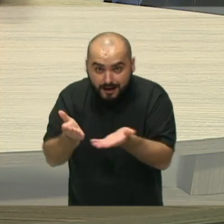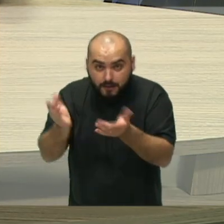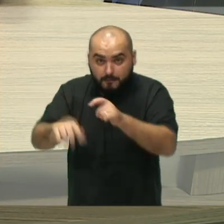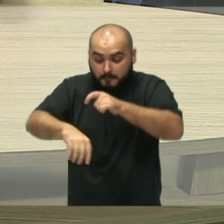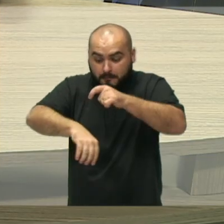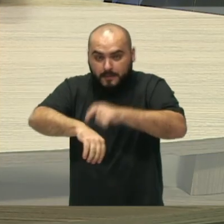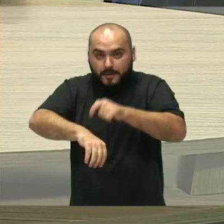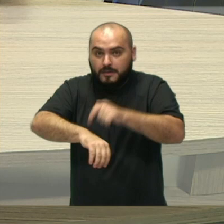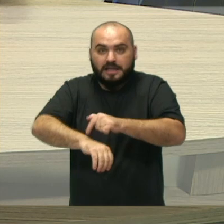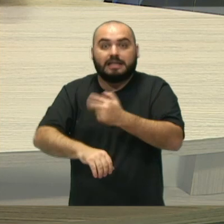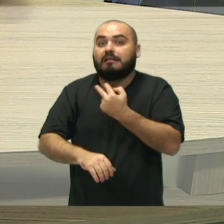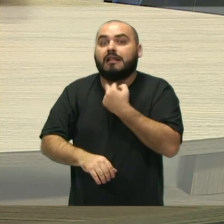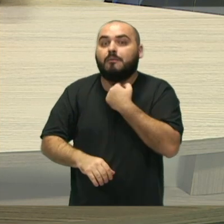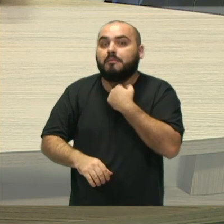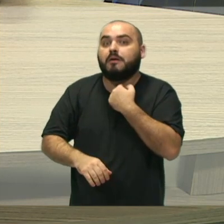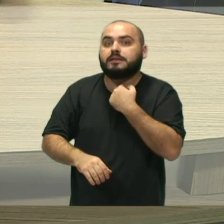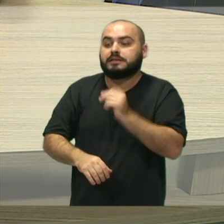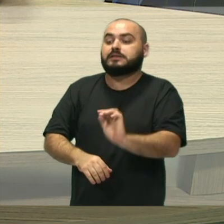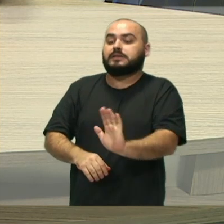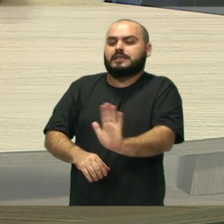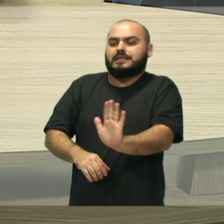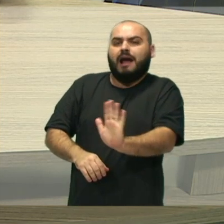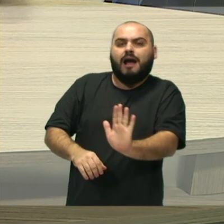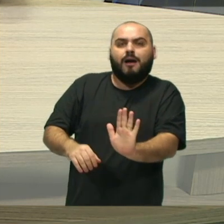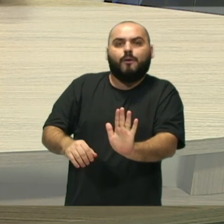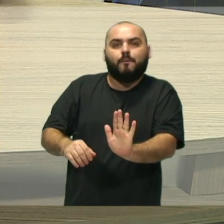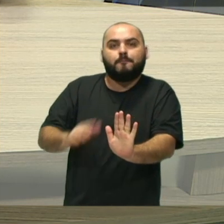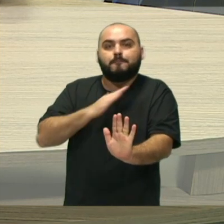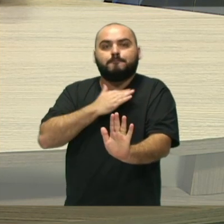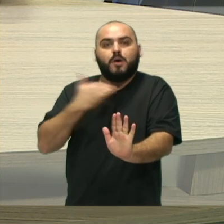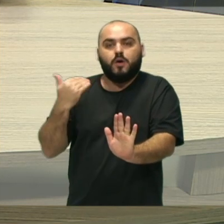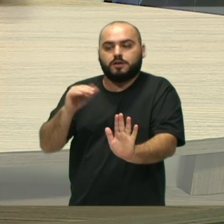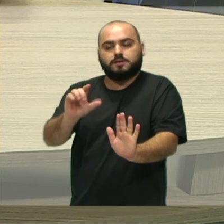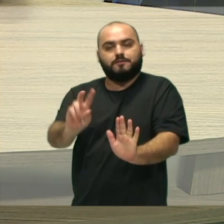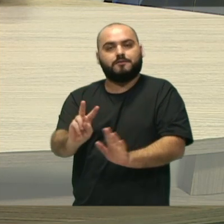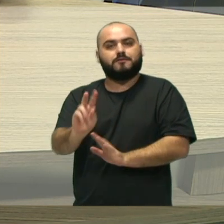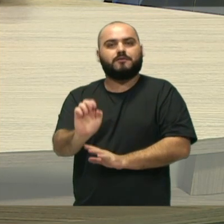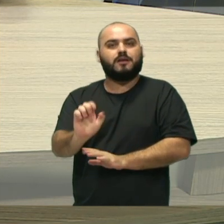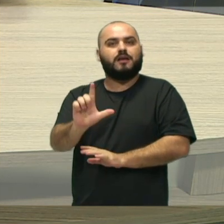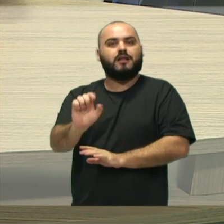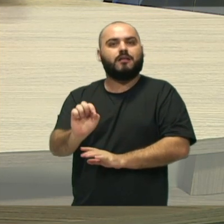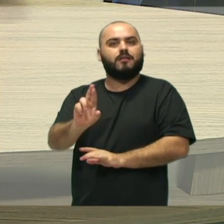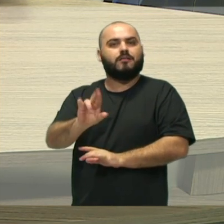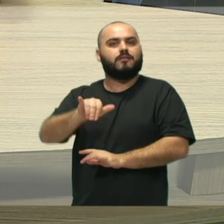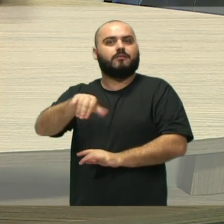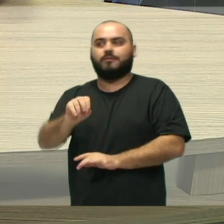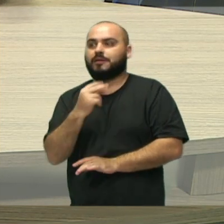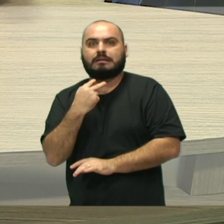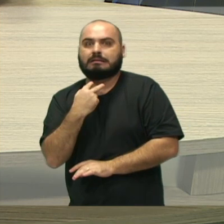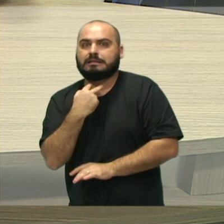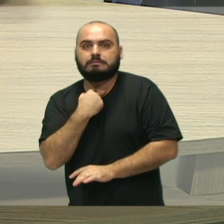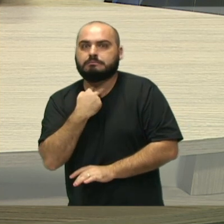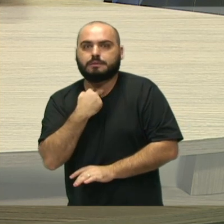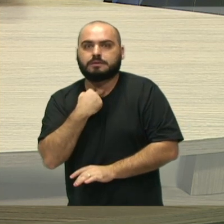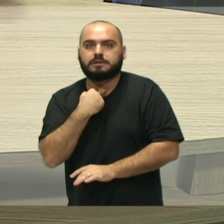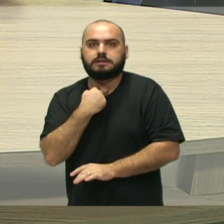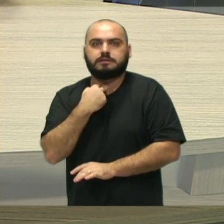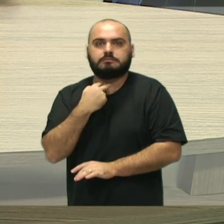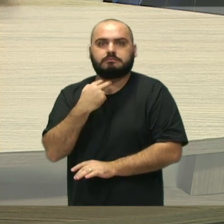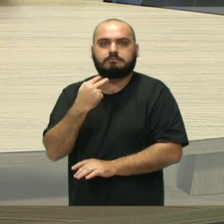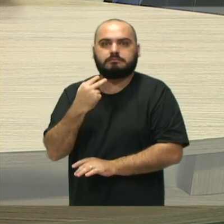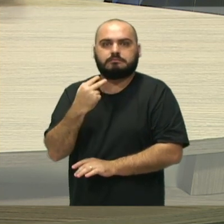pode se despedir adequadamente, fazer passar por aqueles rituais que